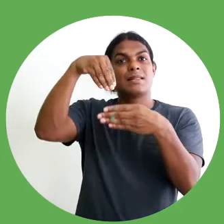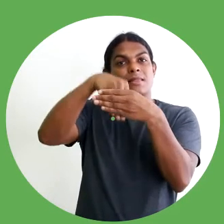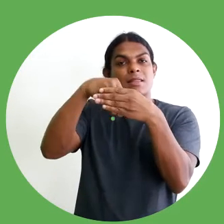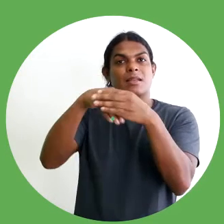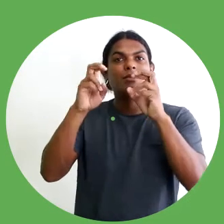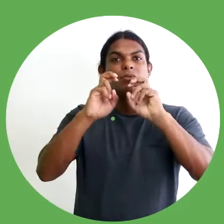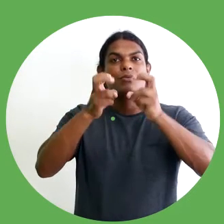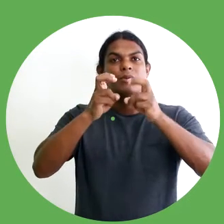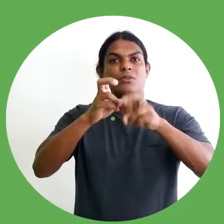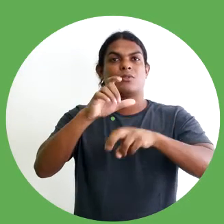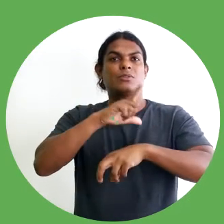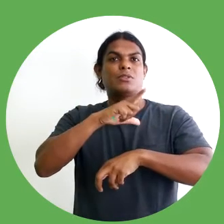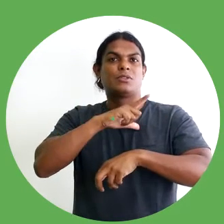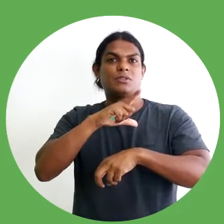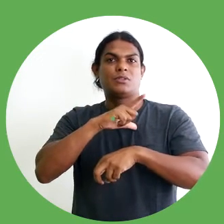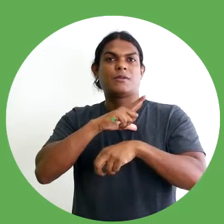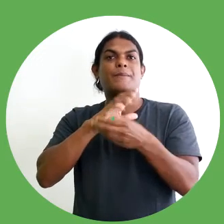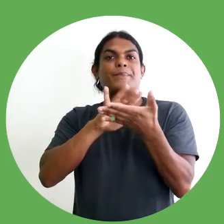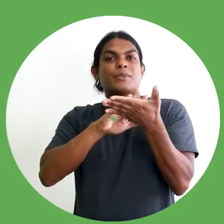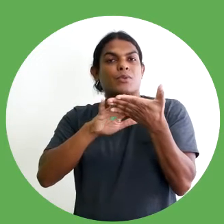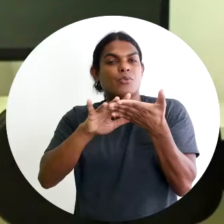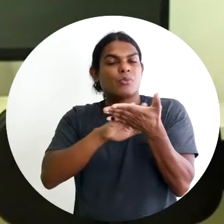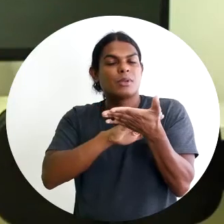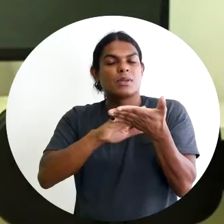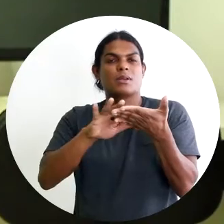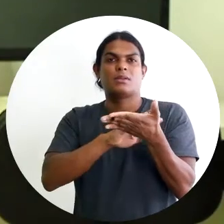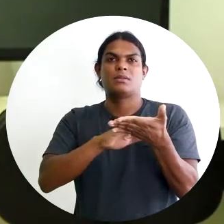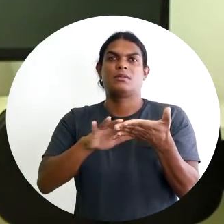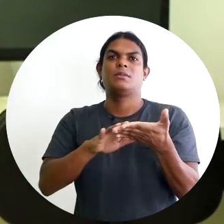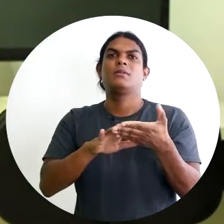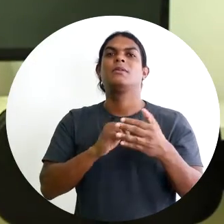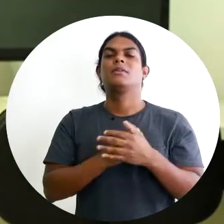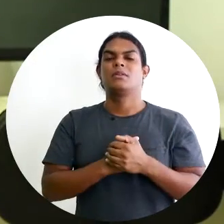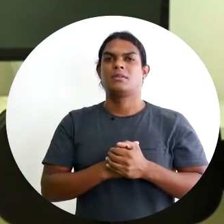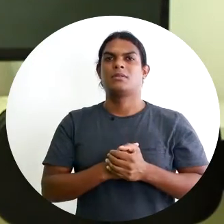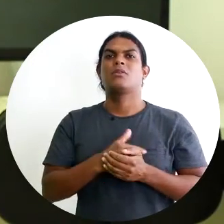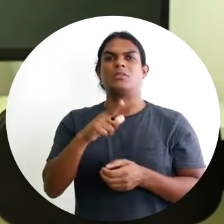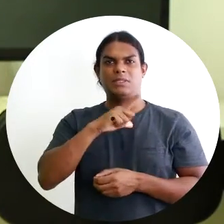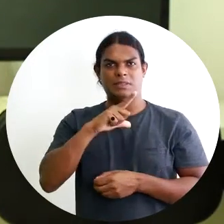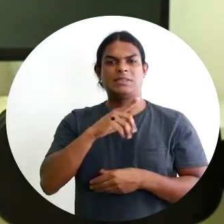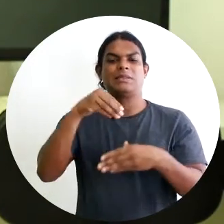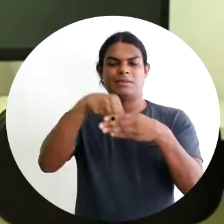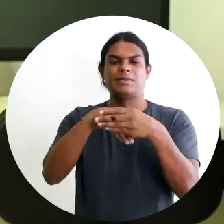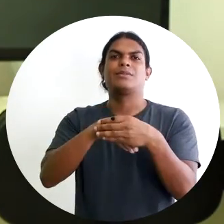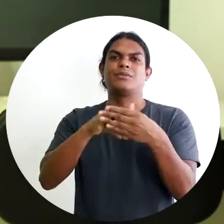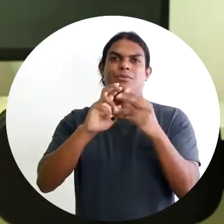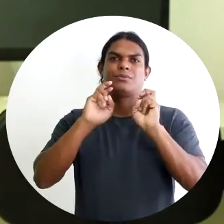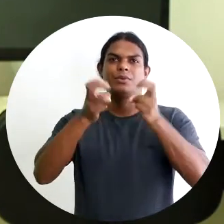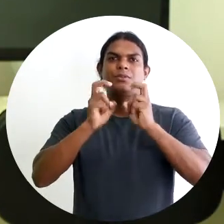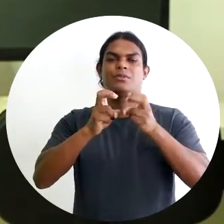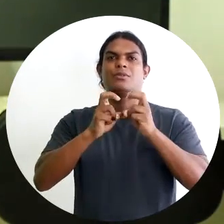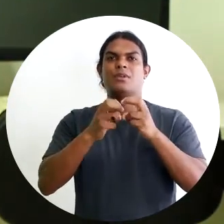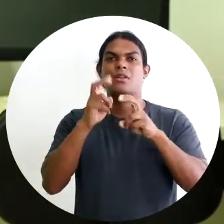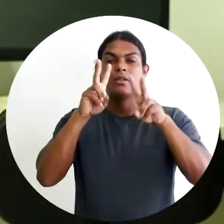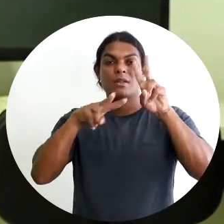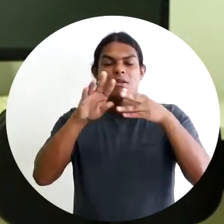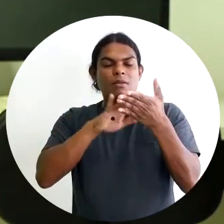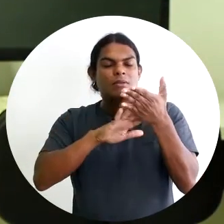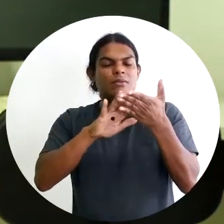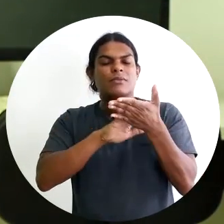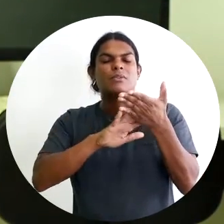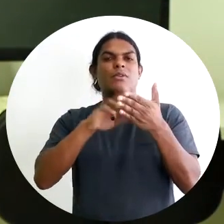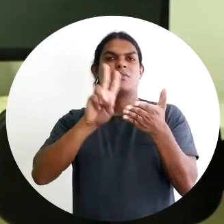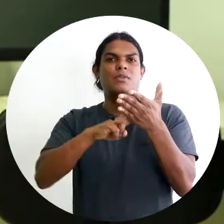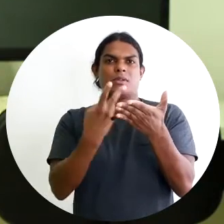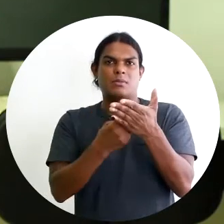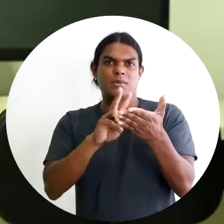que no metrô tinha algumas placas e aí ele visualizou e interpretou para a gente essas placas.